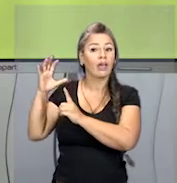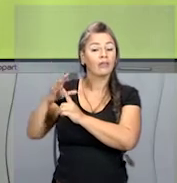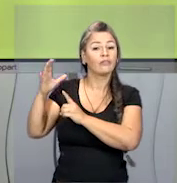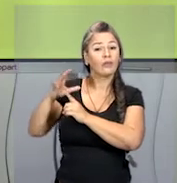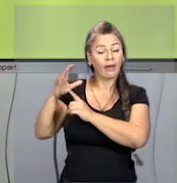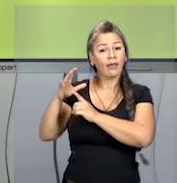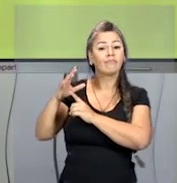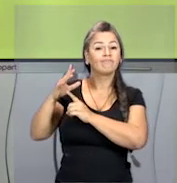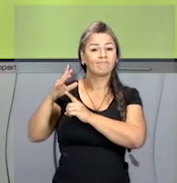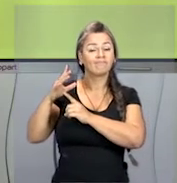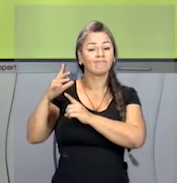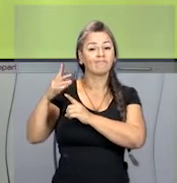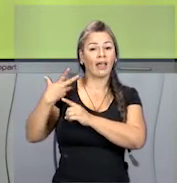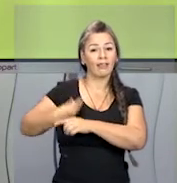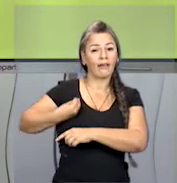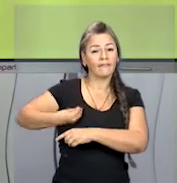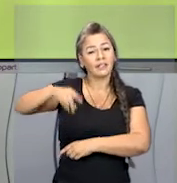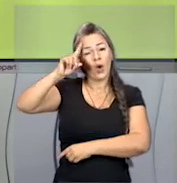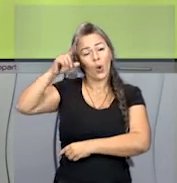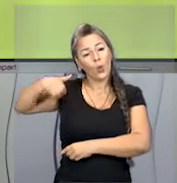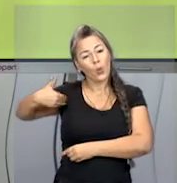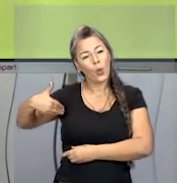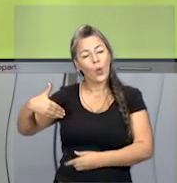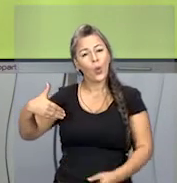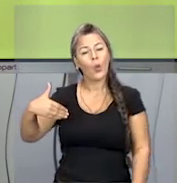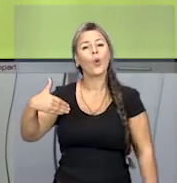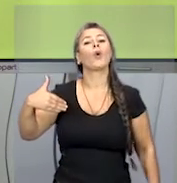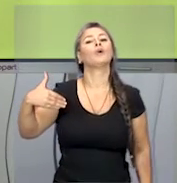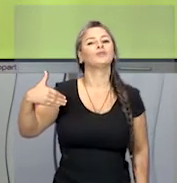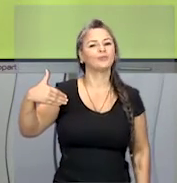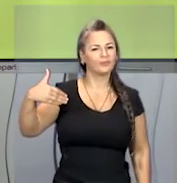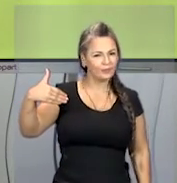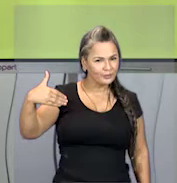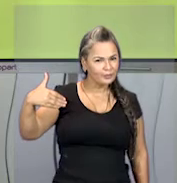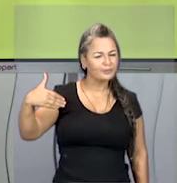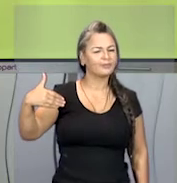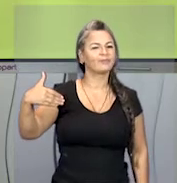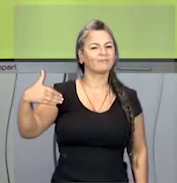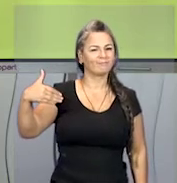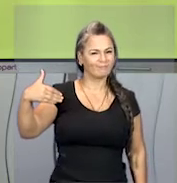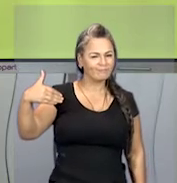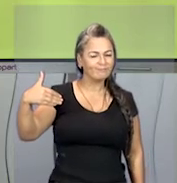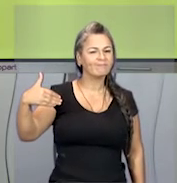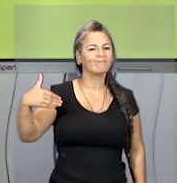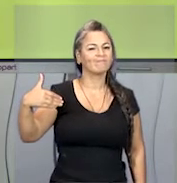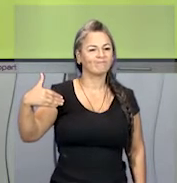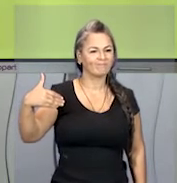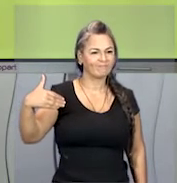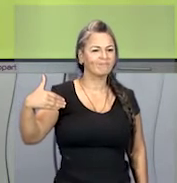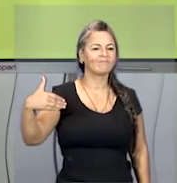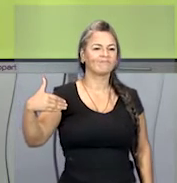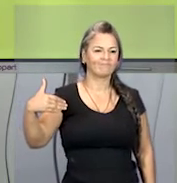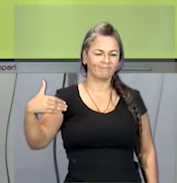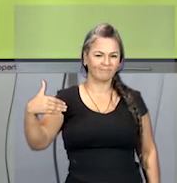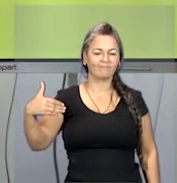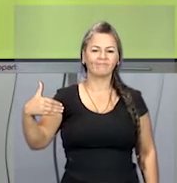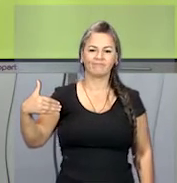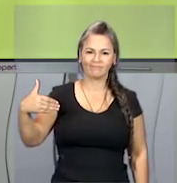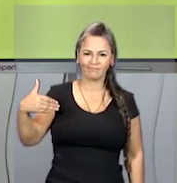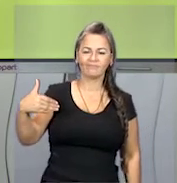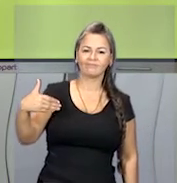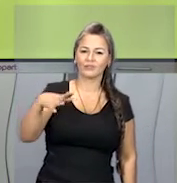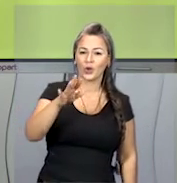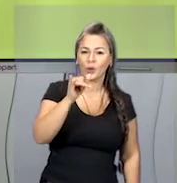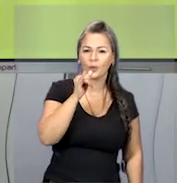aceleração da vida dos indivíduos, onde eles passaram a ter uma vida mais acelerada, mais agitada. E